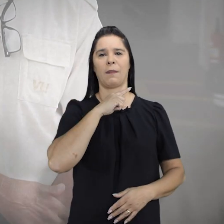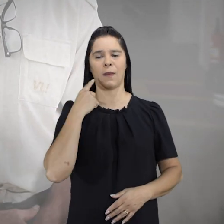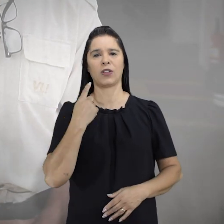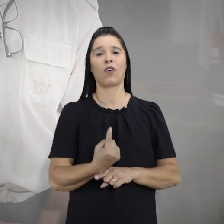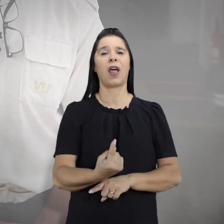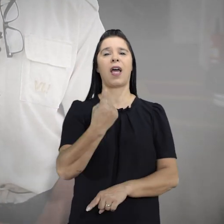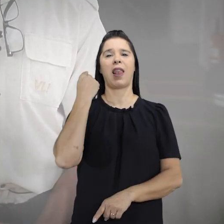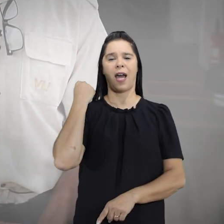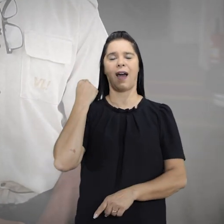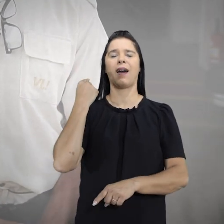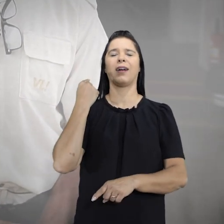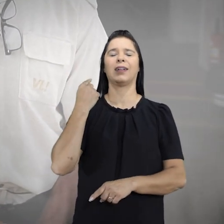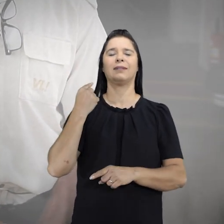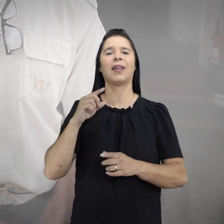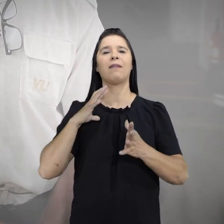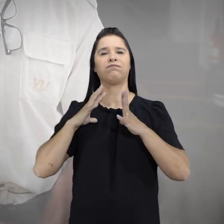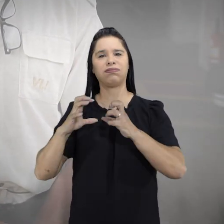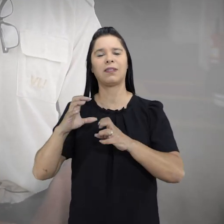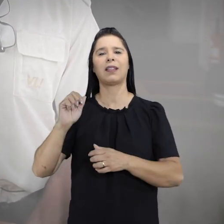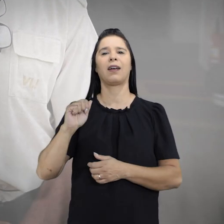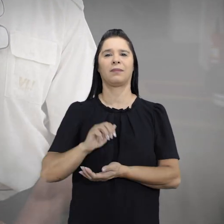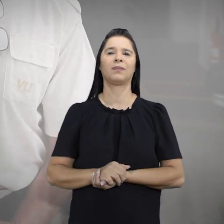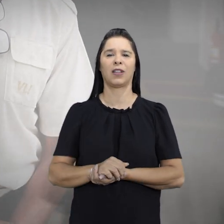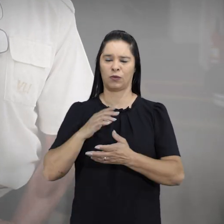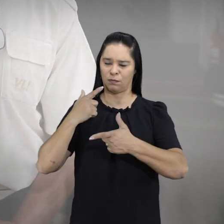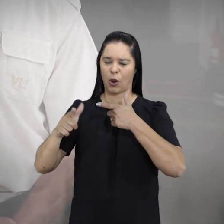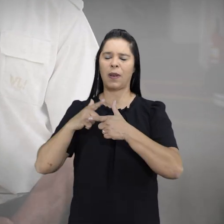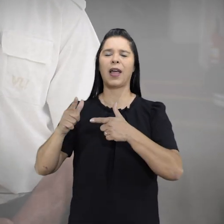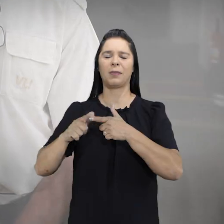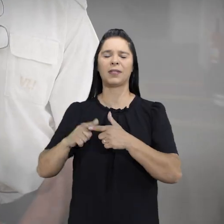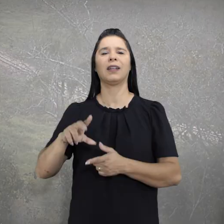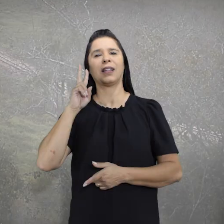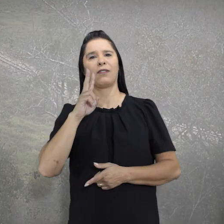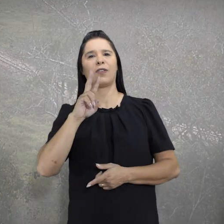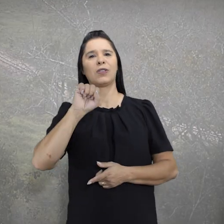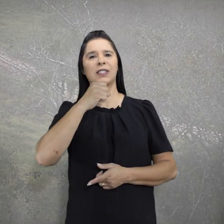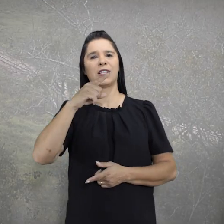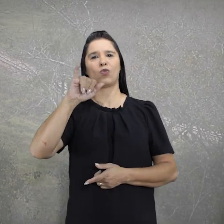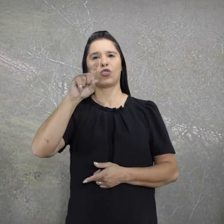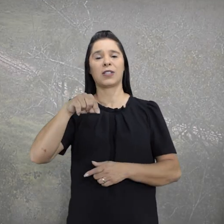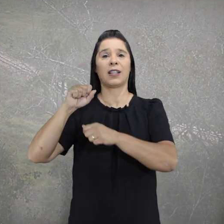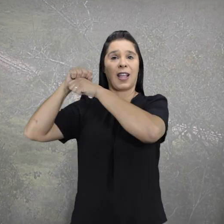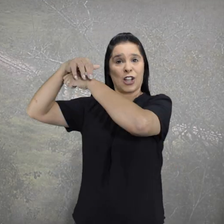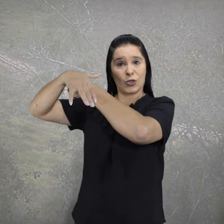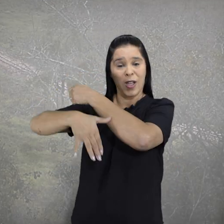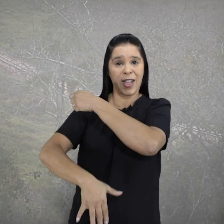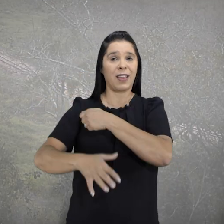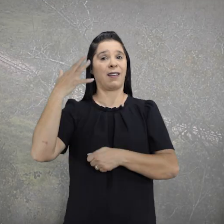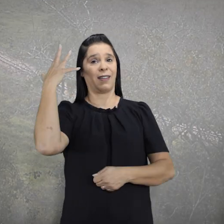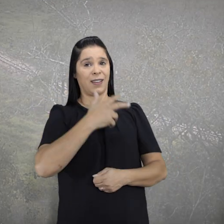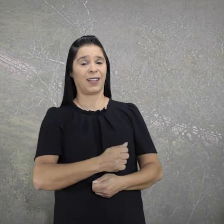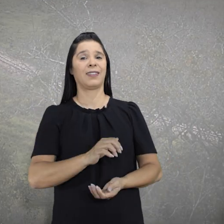lá no século XVIII. Tem a Serra de São José, que inclusive a gente pode ver a hora que o trem passa, é uma cachoeira, né? Muito